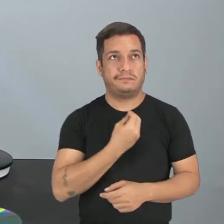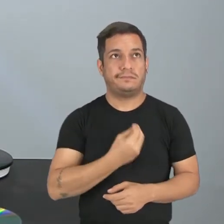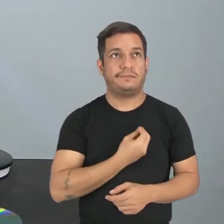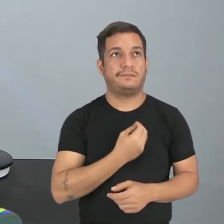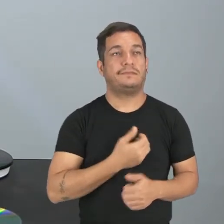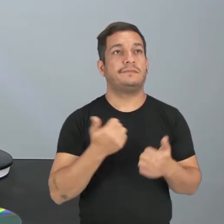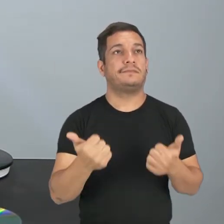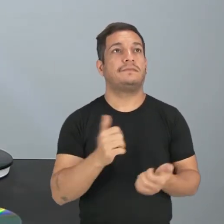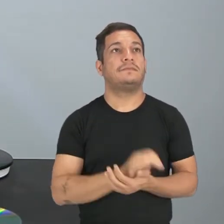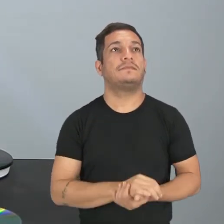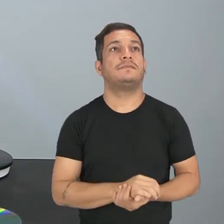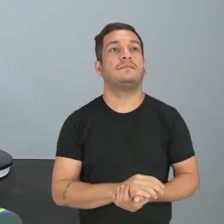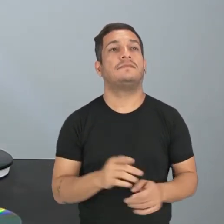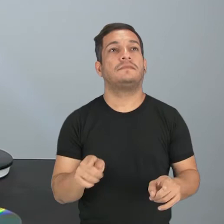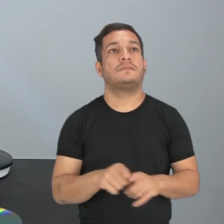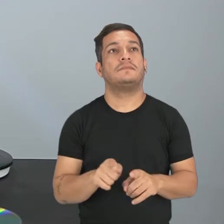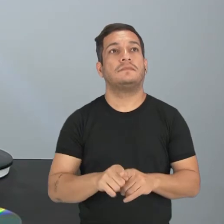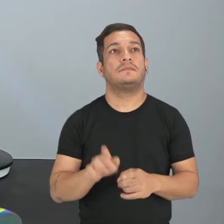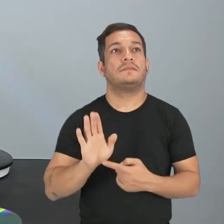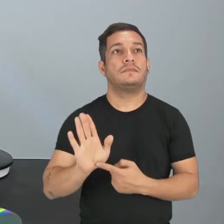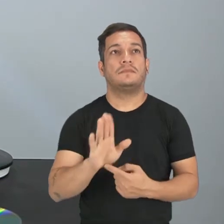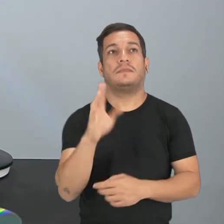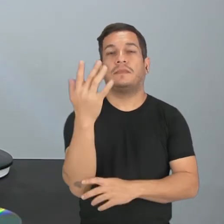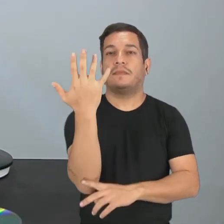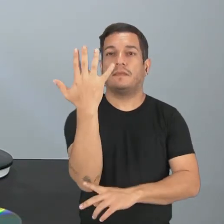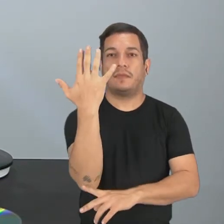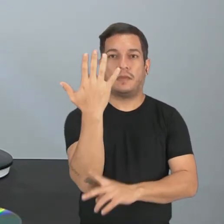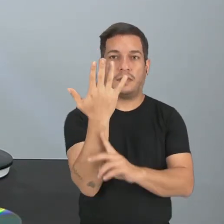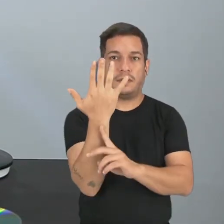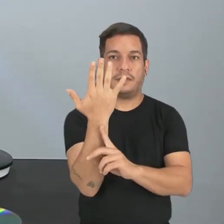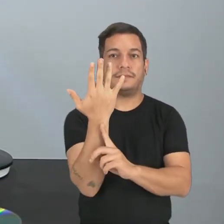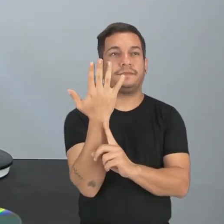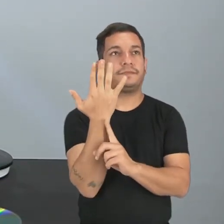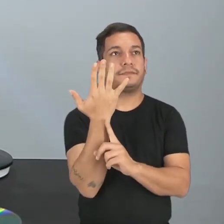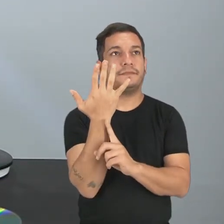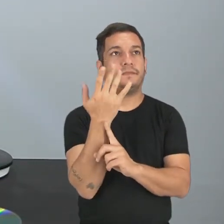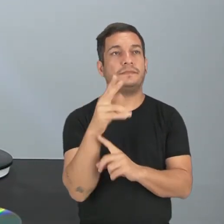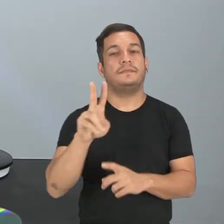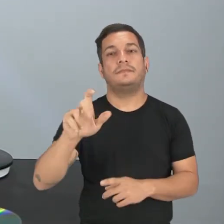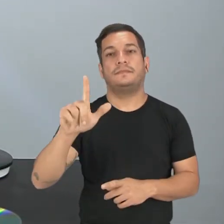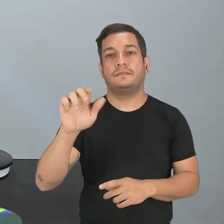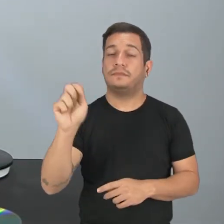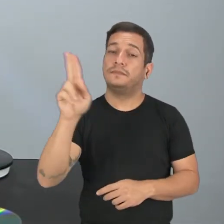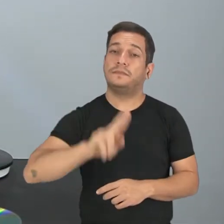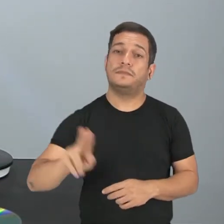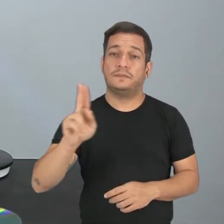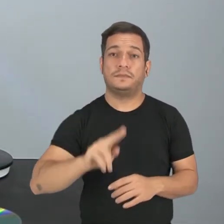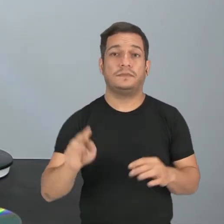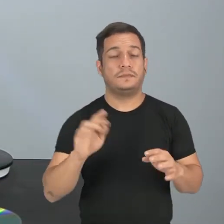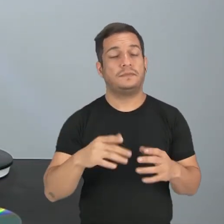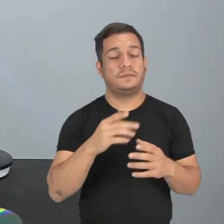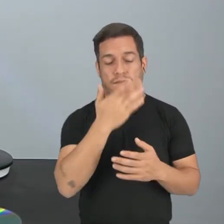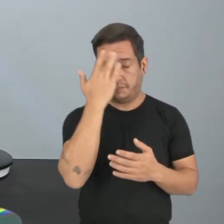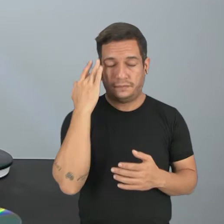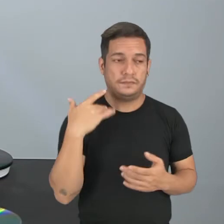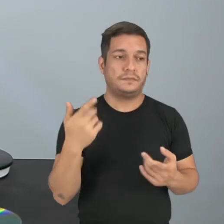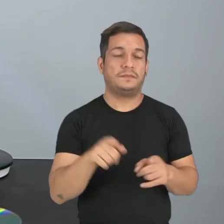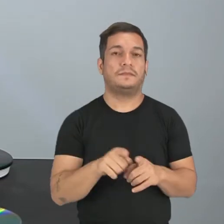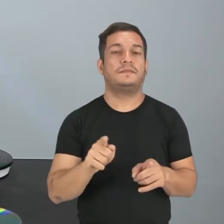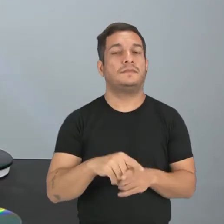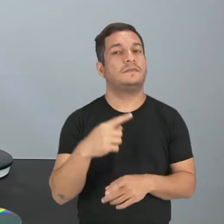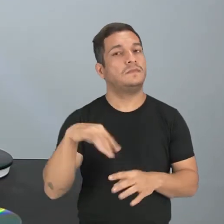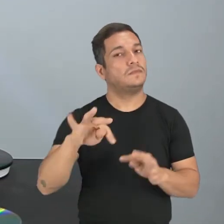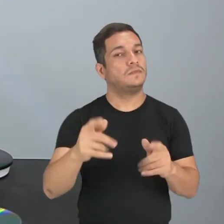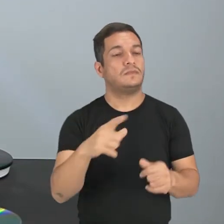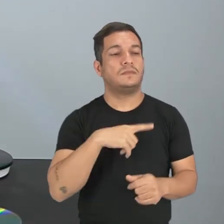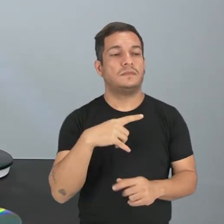certo? E aí eu trouxe também a vela, muito usada também por todos. Acredito que todo mundo tem uma vela